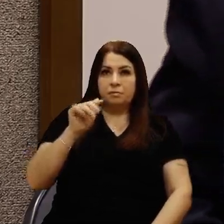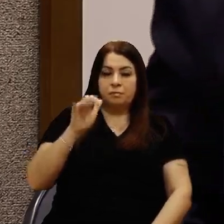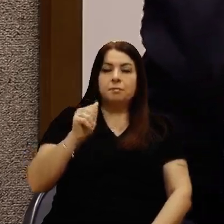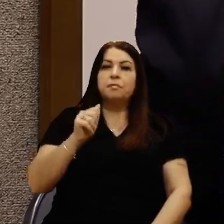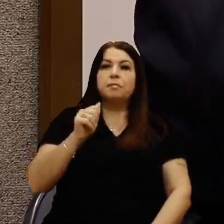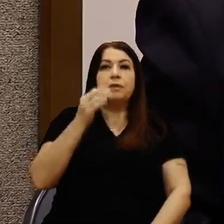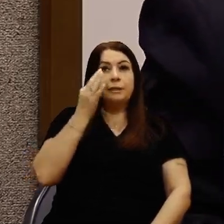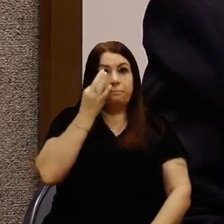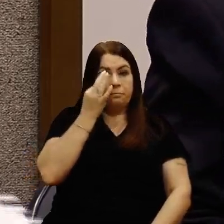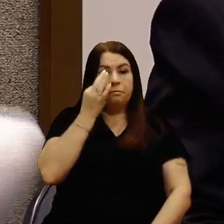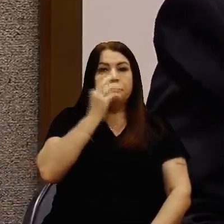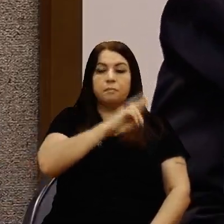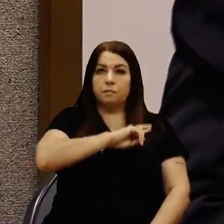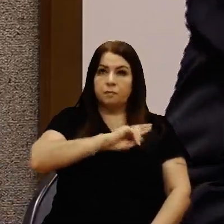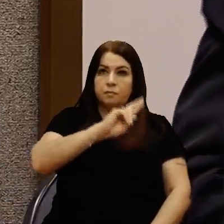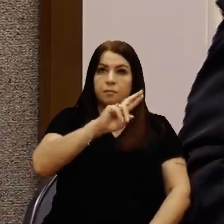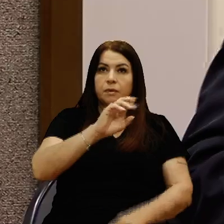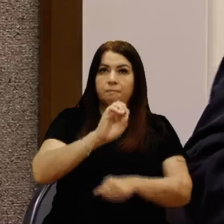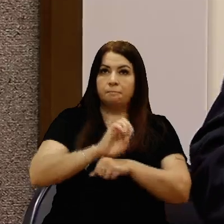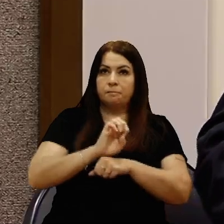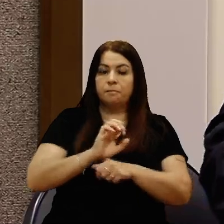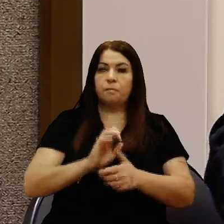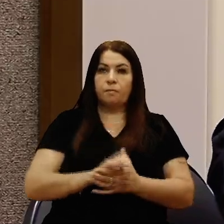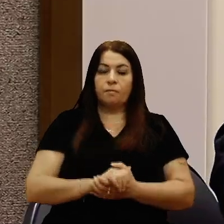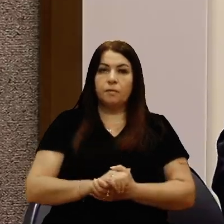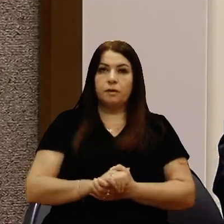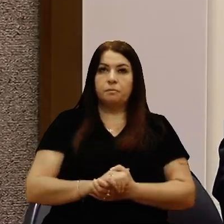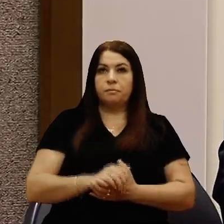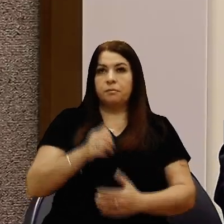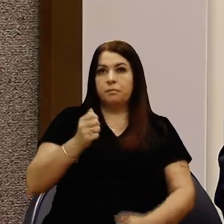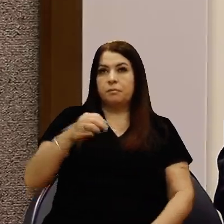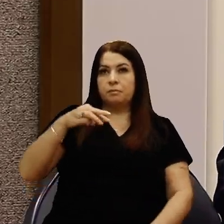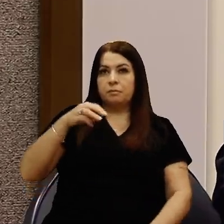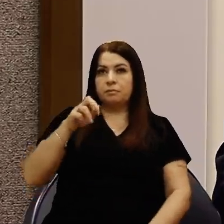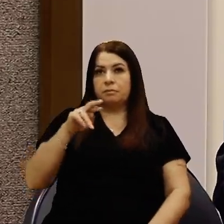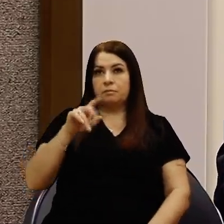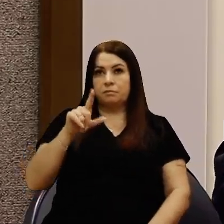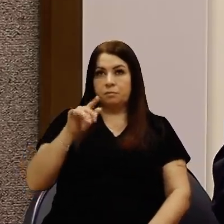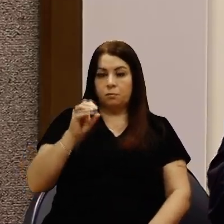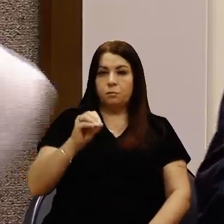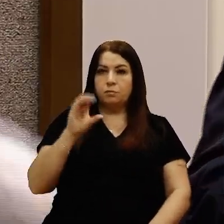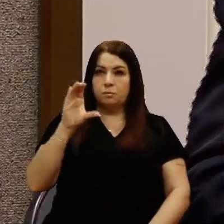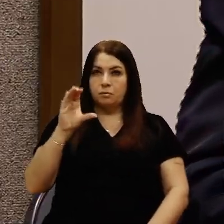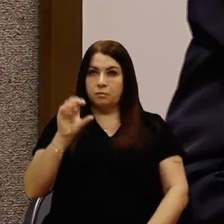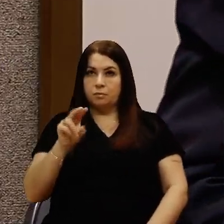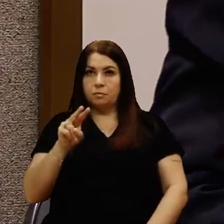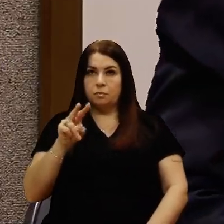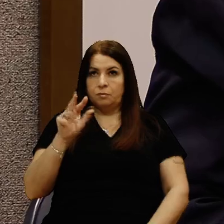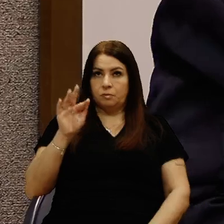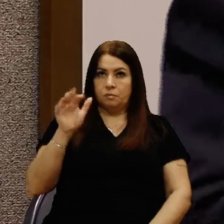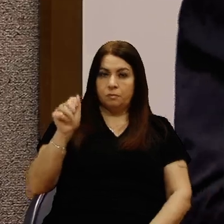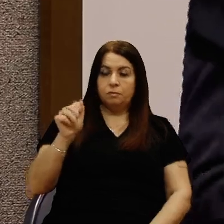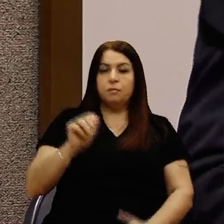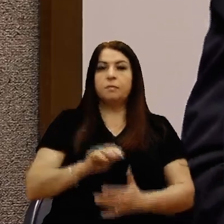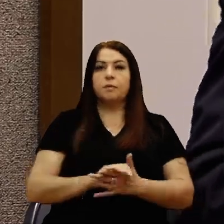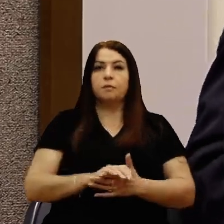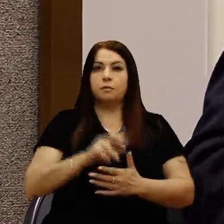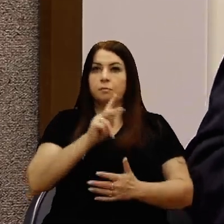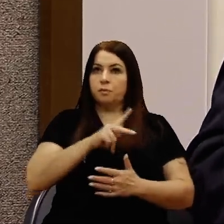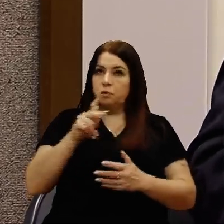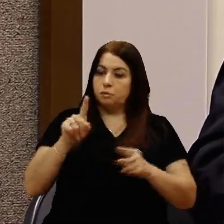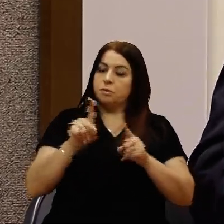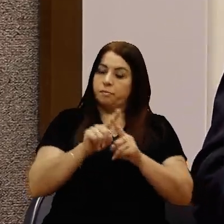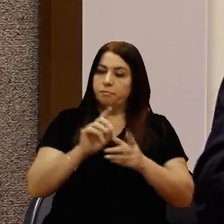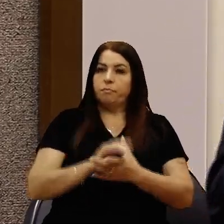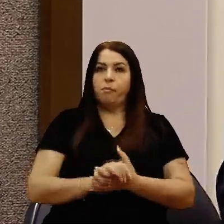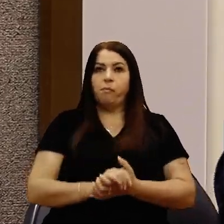Presença do representante do Estado, Amarildo da CUFA, tivemos também os